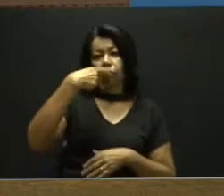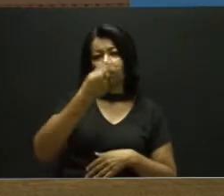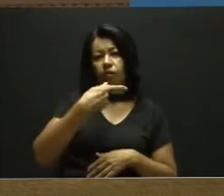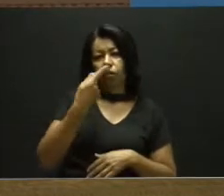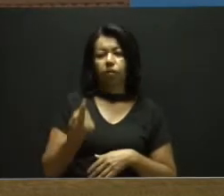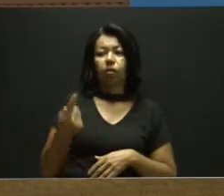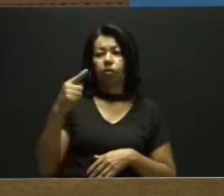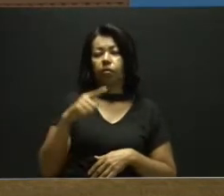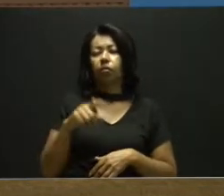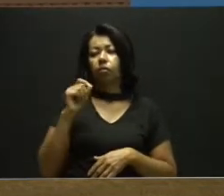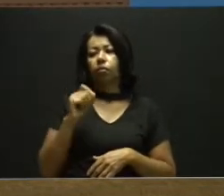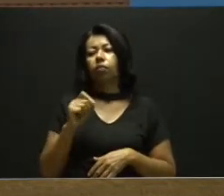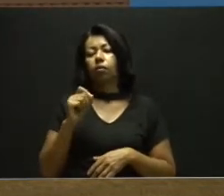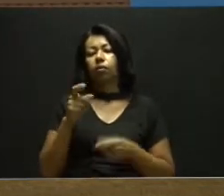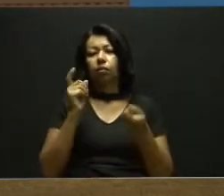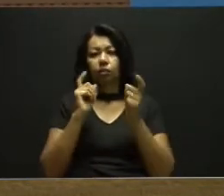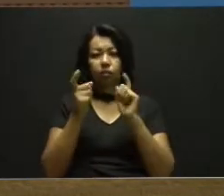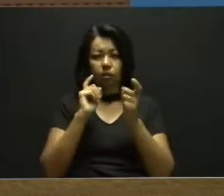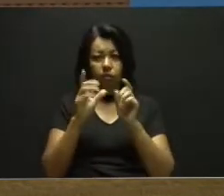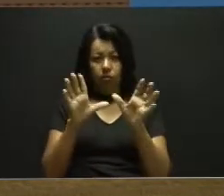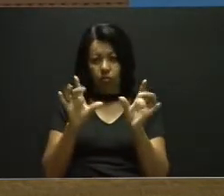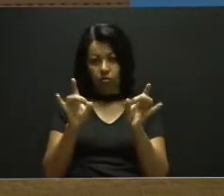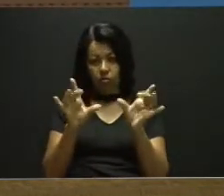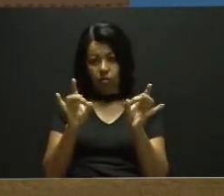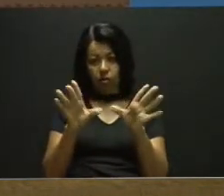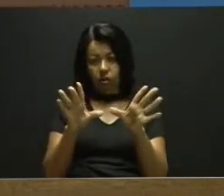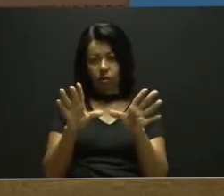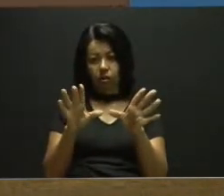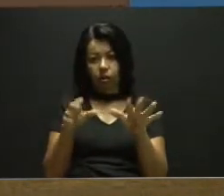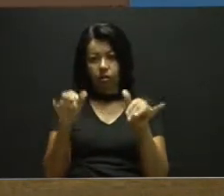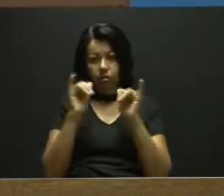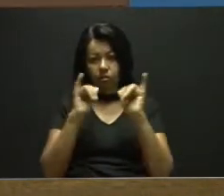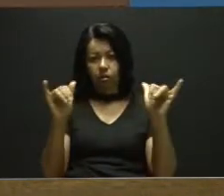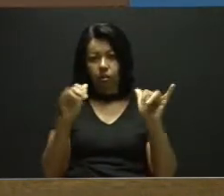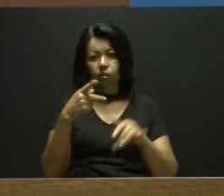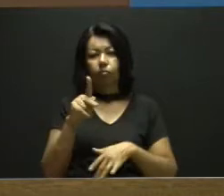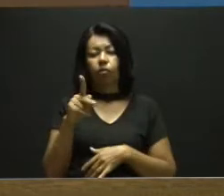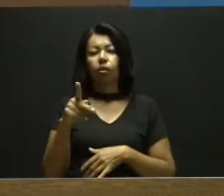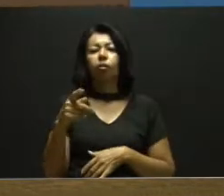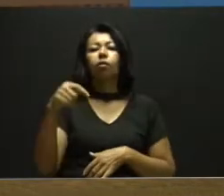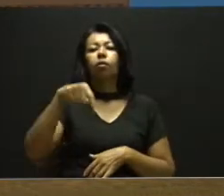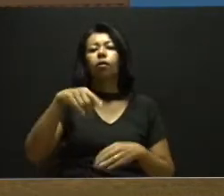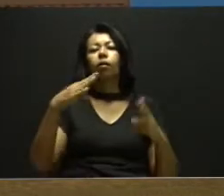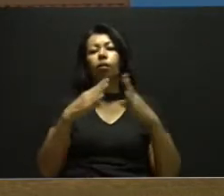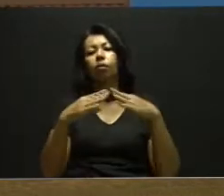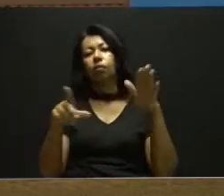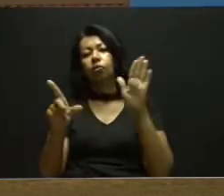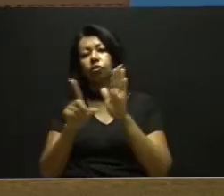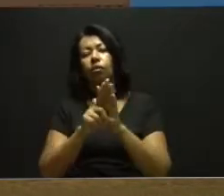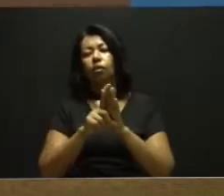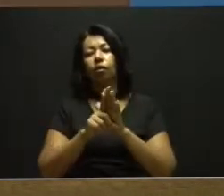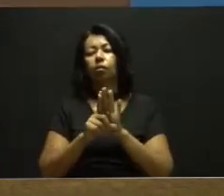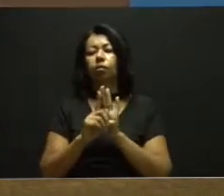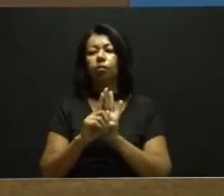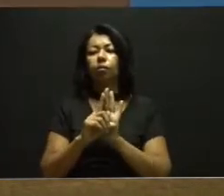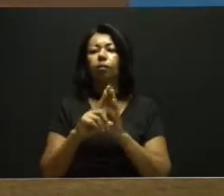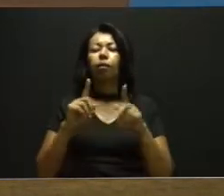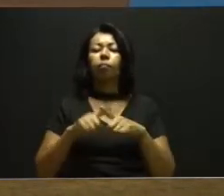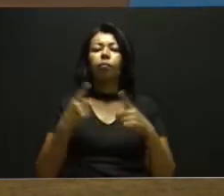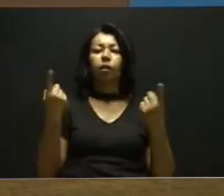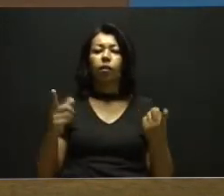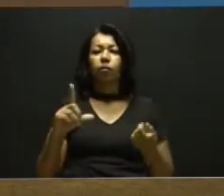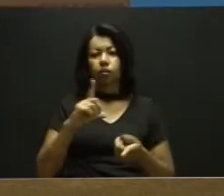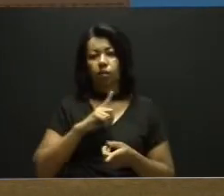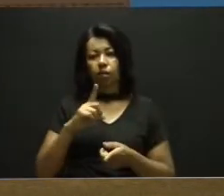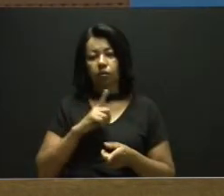deste ato solene promovido por essa casa de leis mas houve